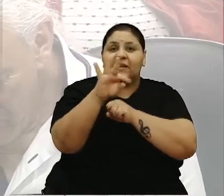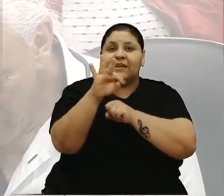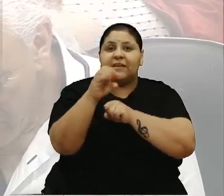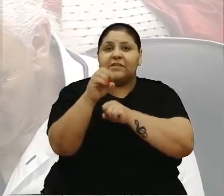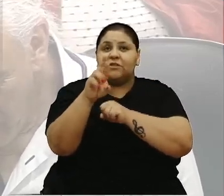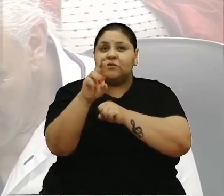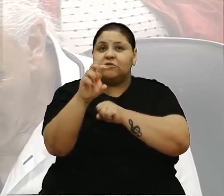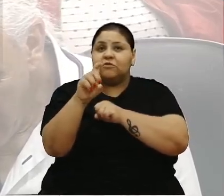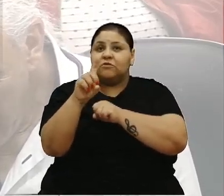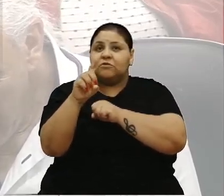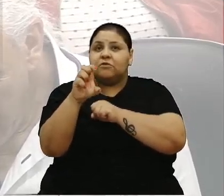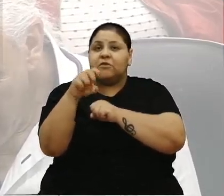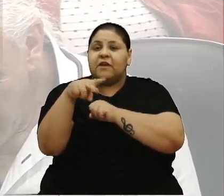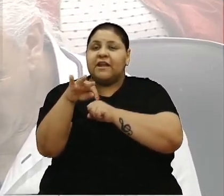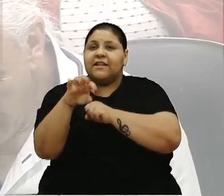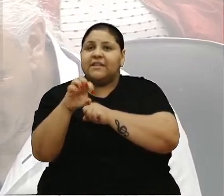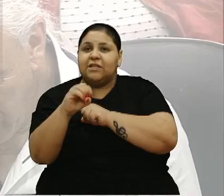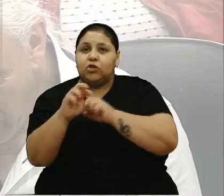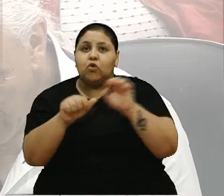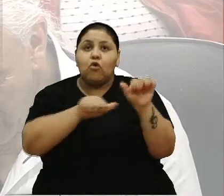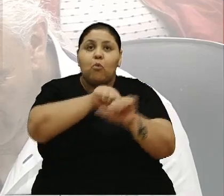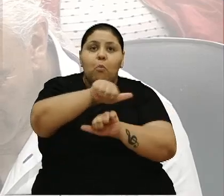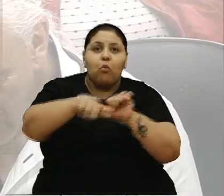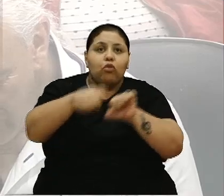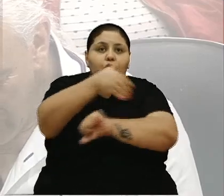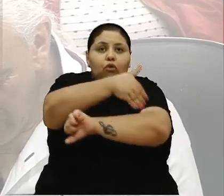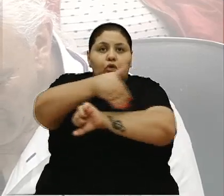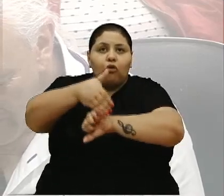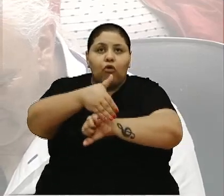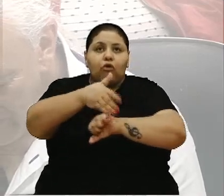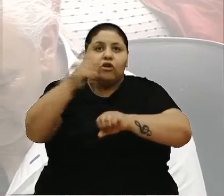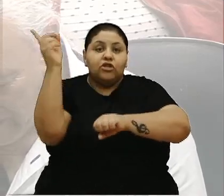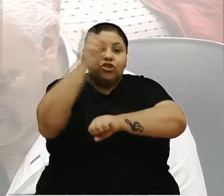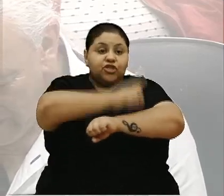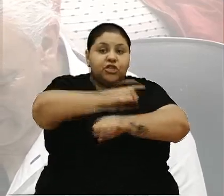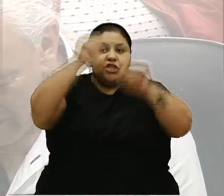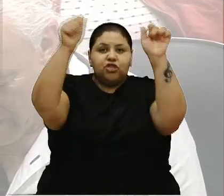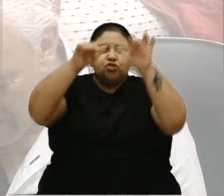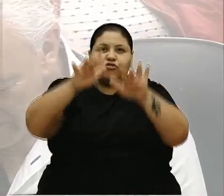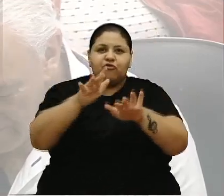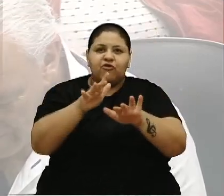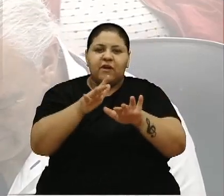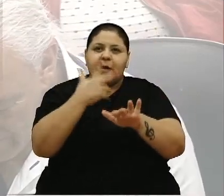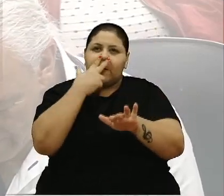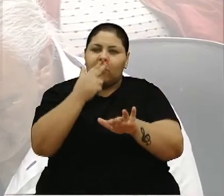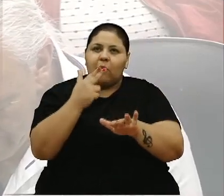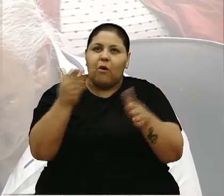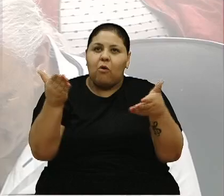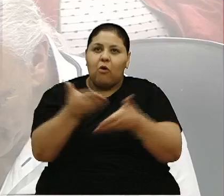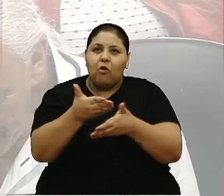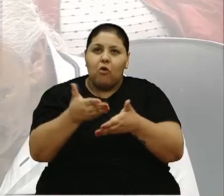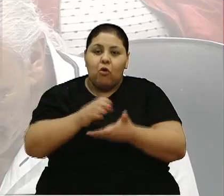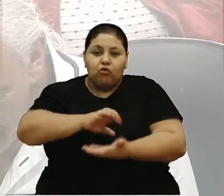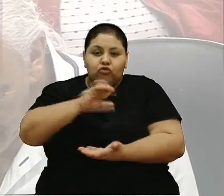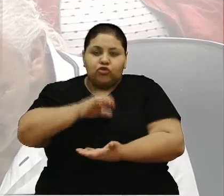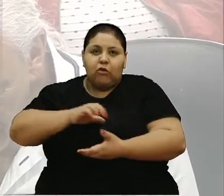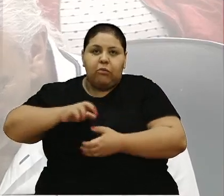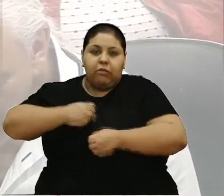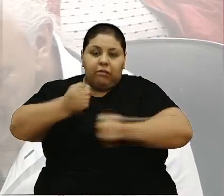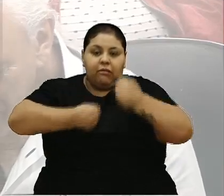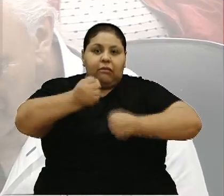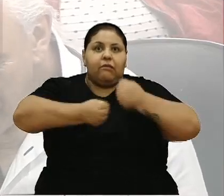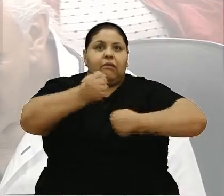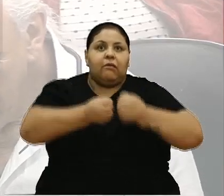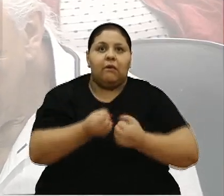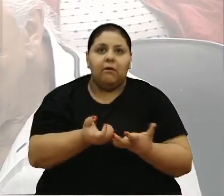nem transferir as paradas para o outro lado da rua. Dia de chuva como hoje, os idosos, quando avistam os ônibus, têm que sair correndo no meio da serração